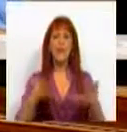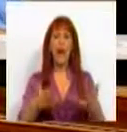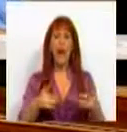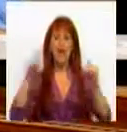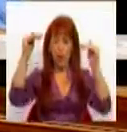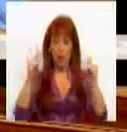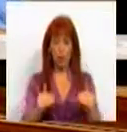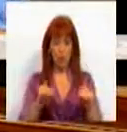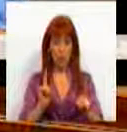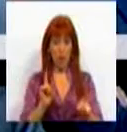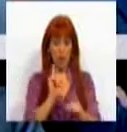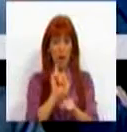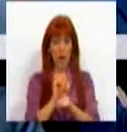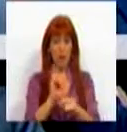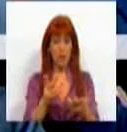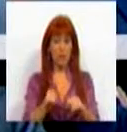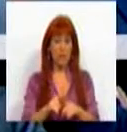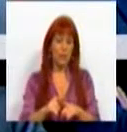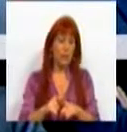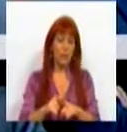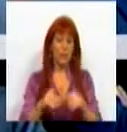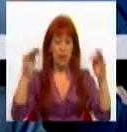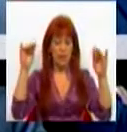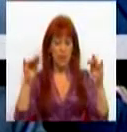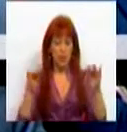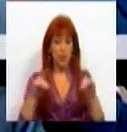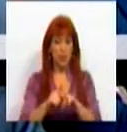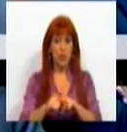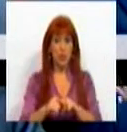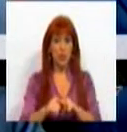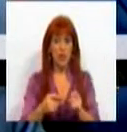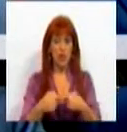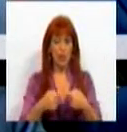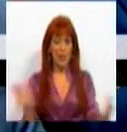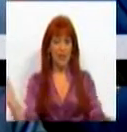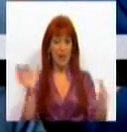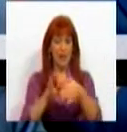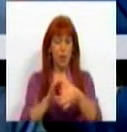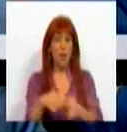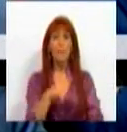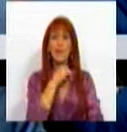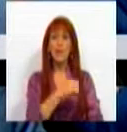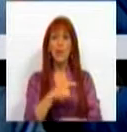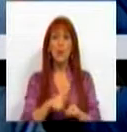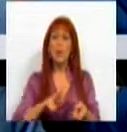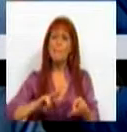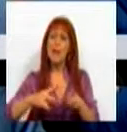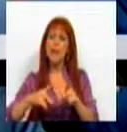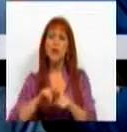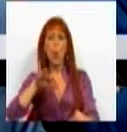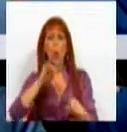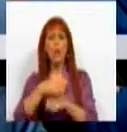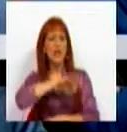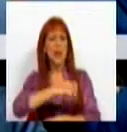Essa redução e a diminuição de despesa associada permitiu atualizar